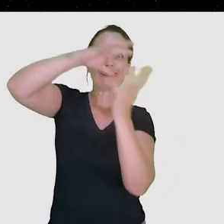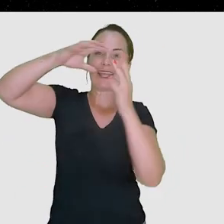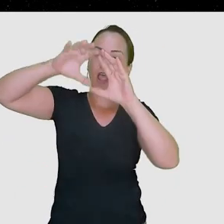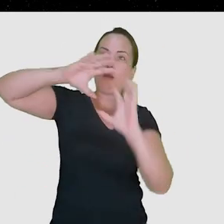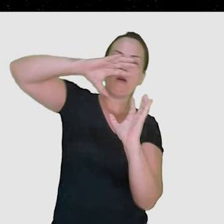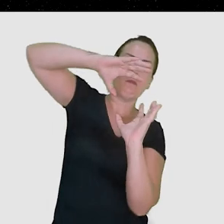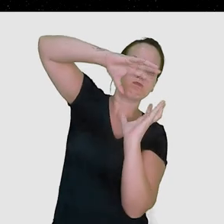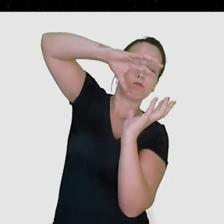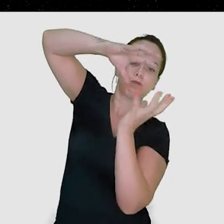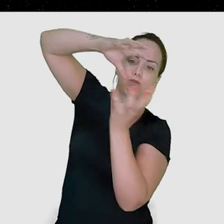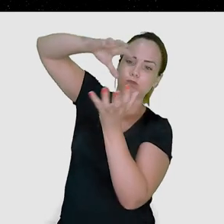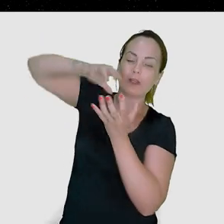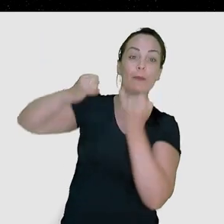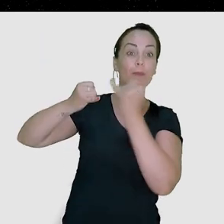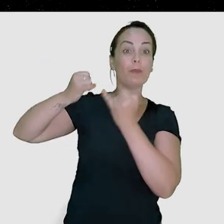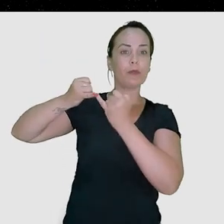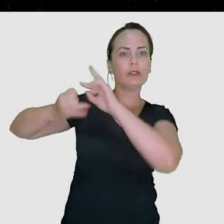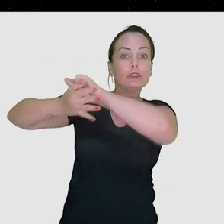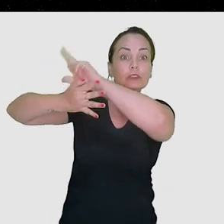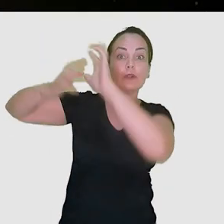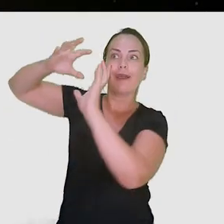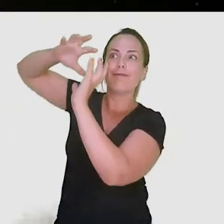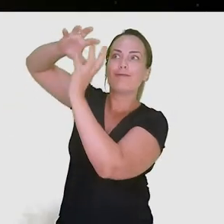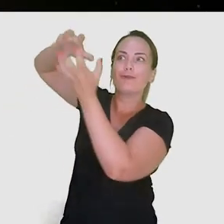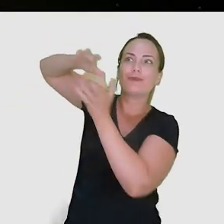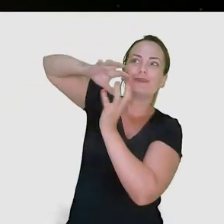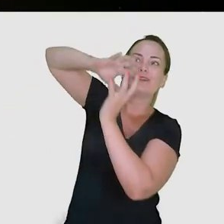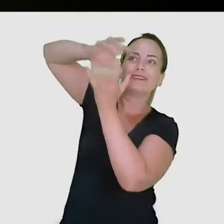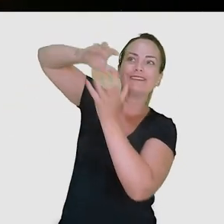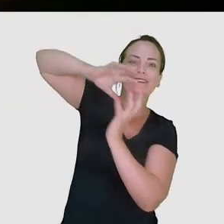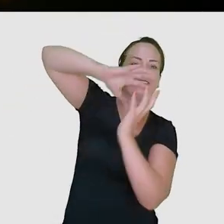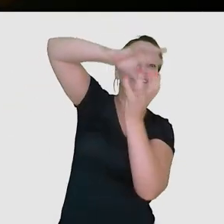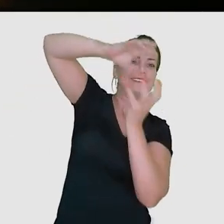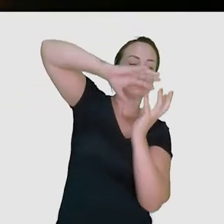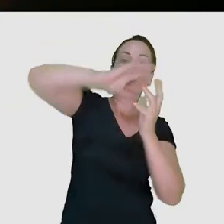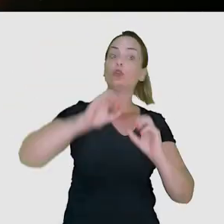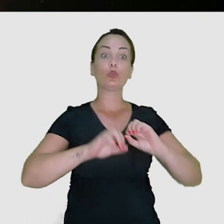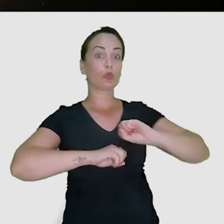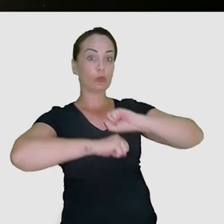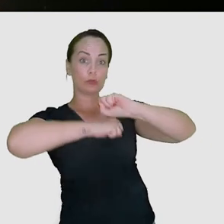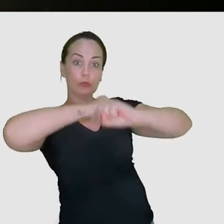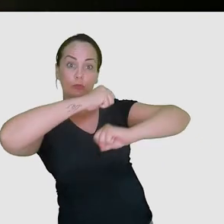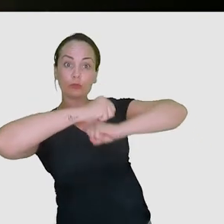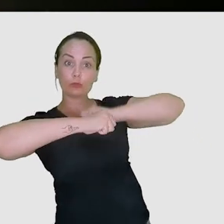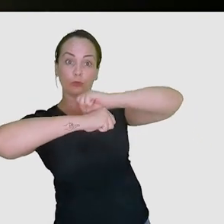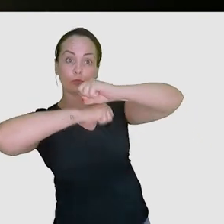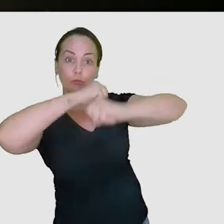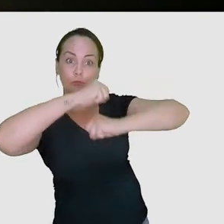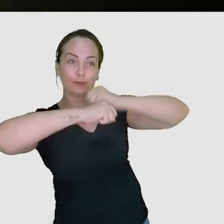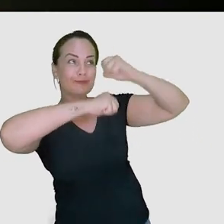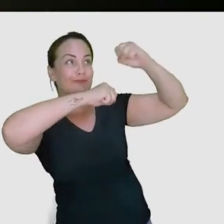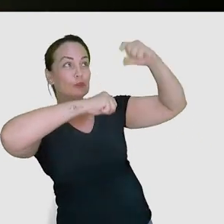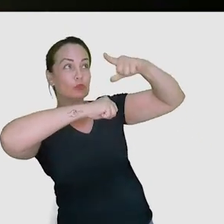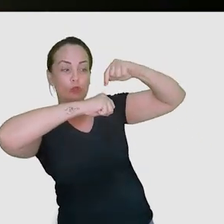esférica, semelhante ao formato dos demais planetas, todos girando em torno do centro do Sistema Solar, onde